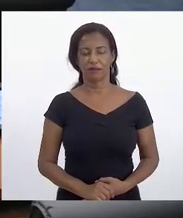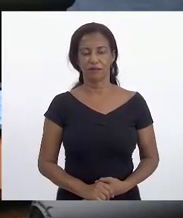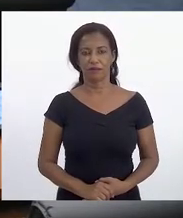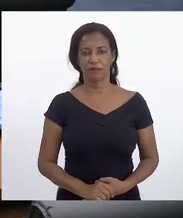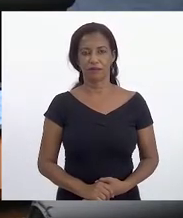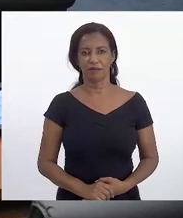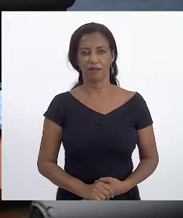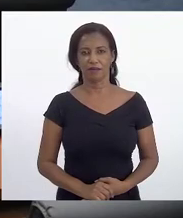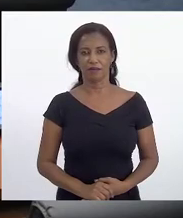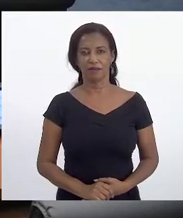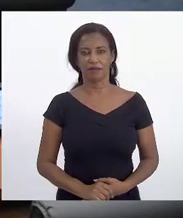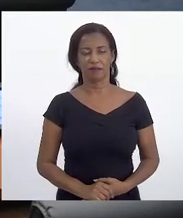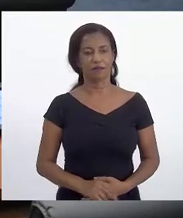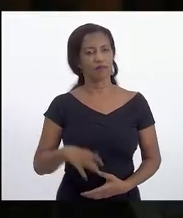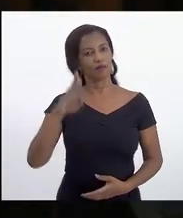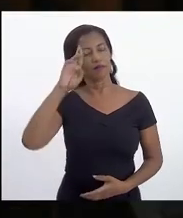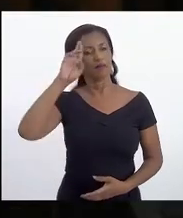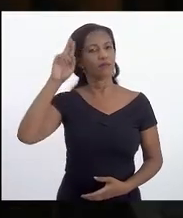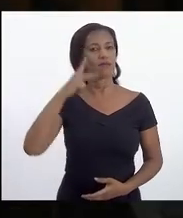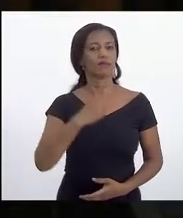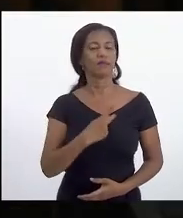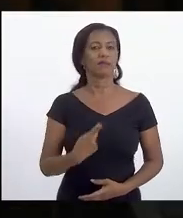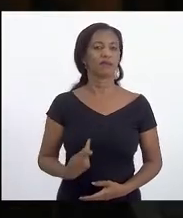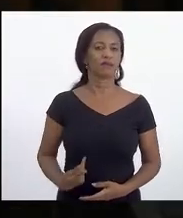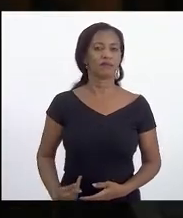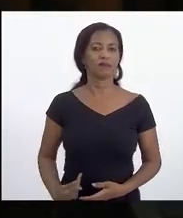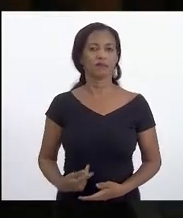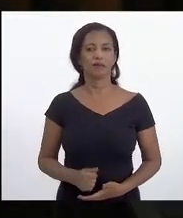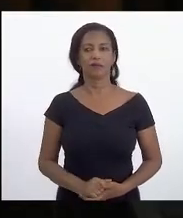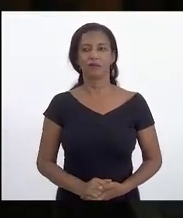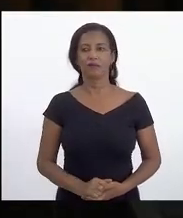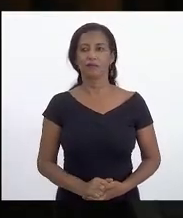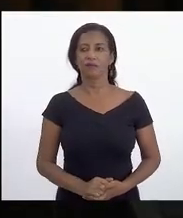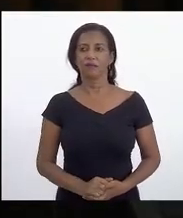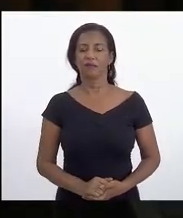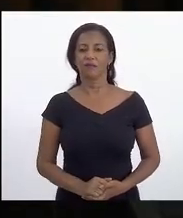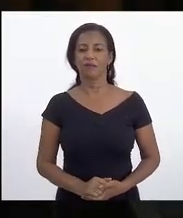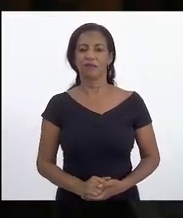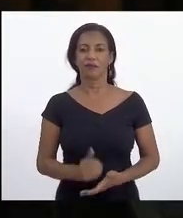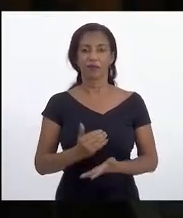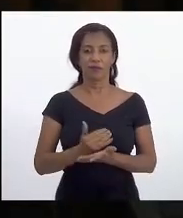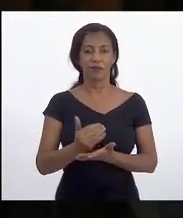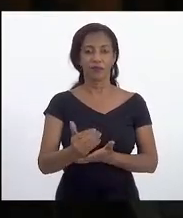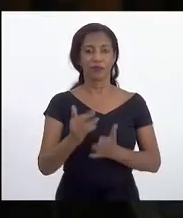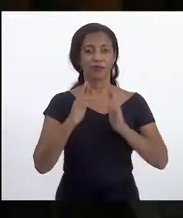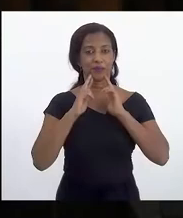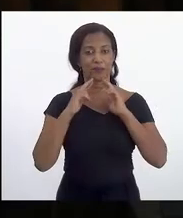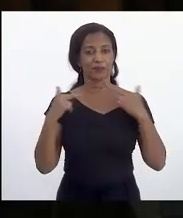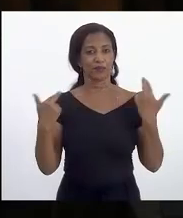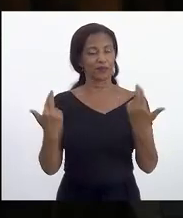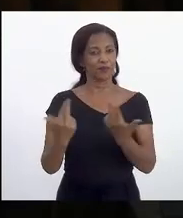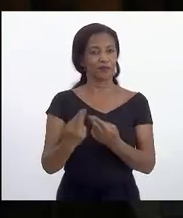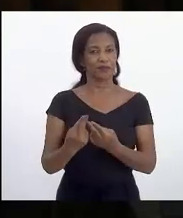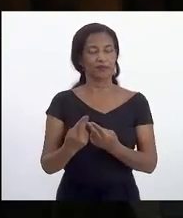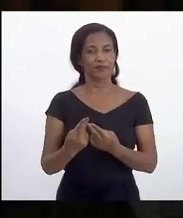e chora presidente fim do expediente Inicial